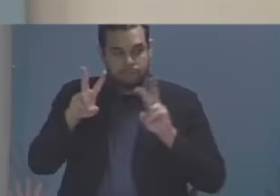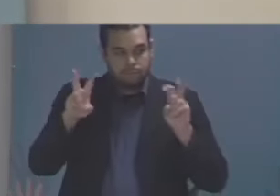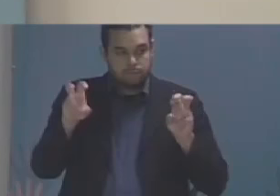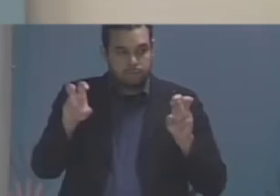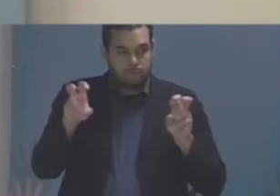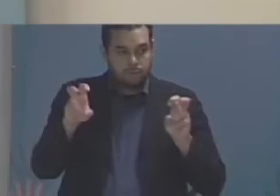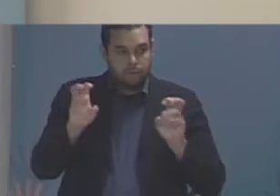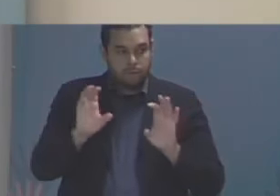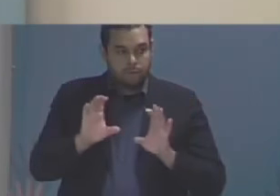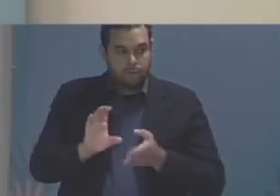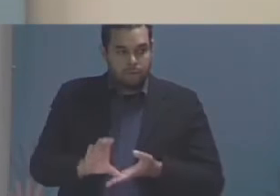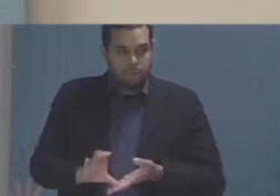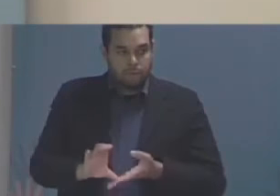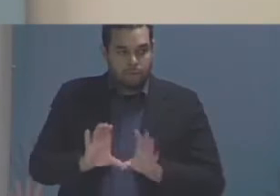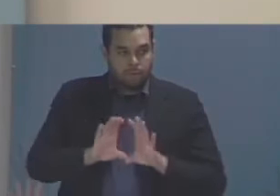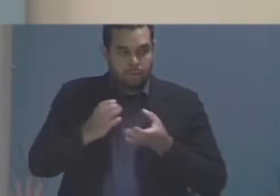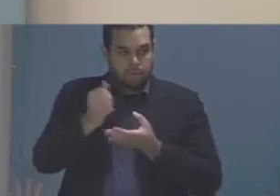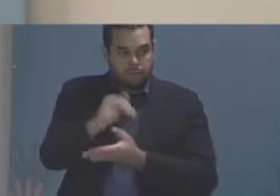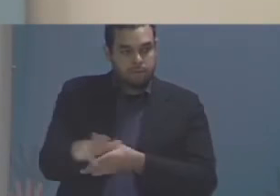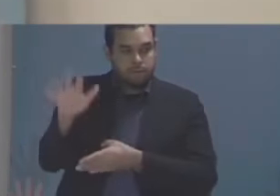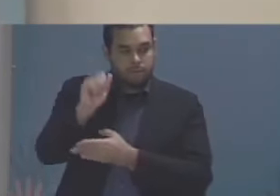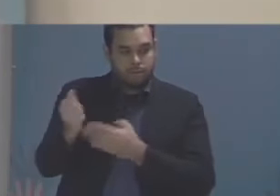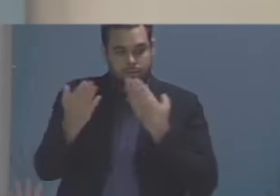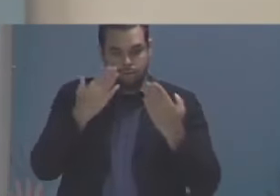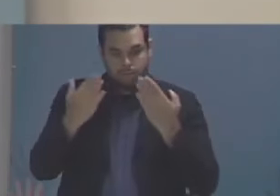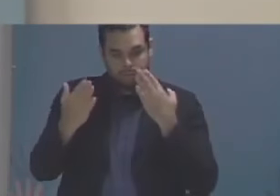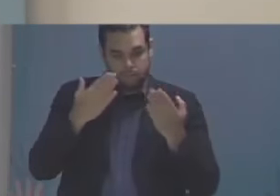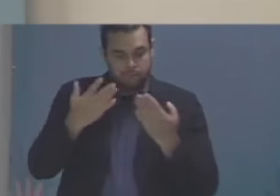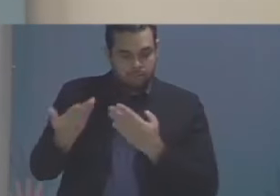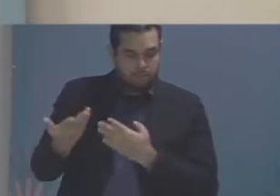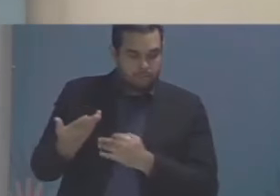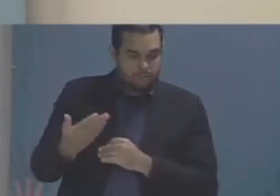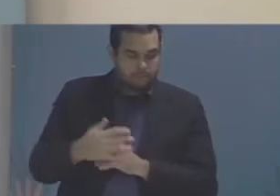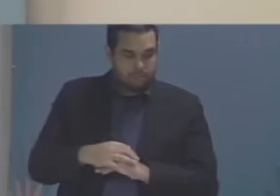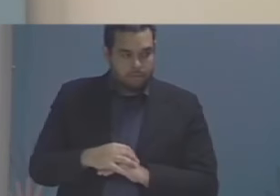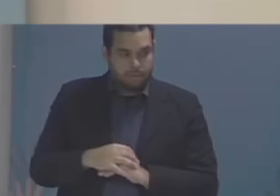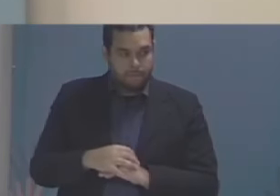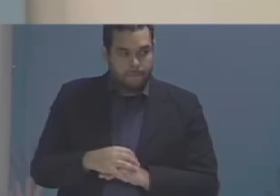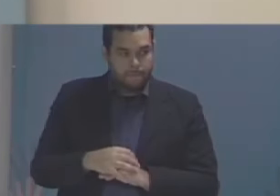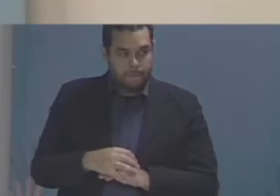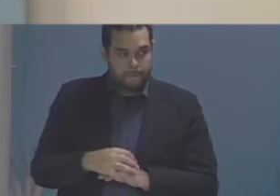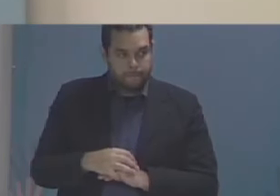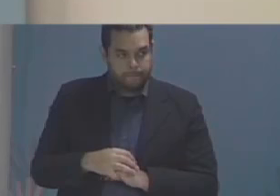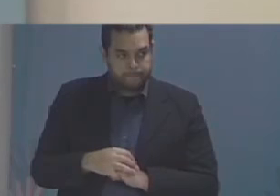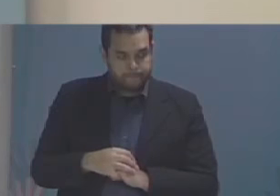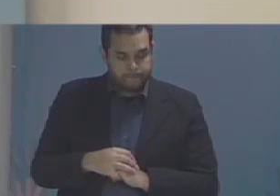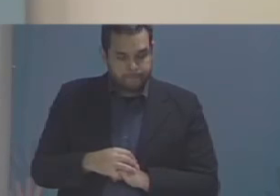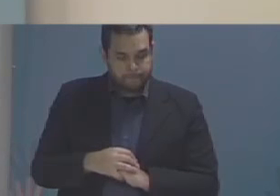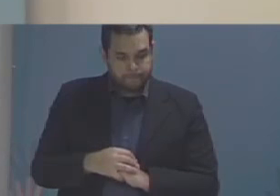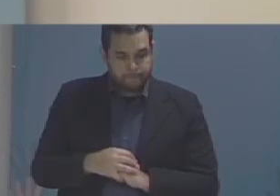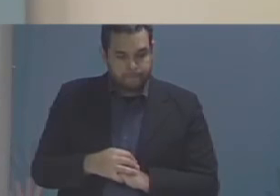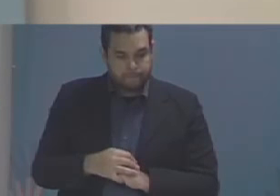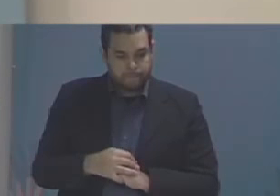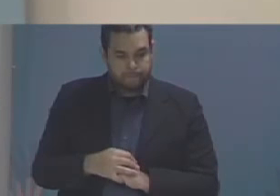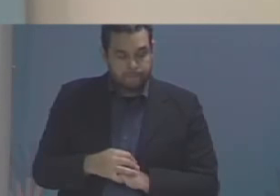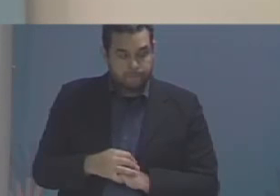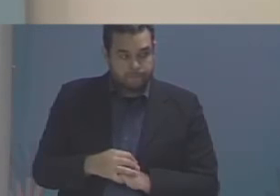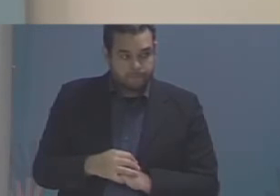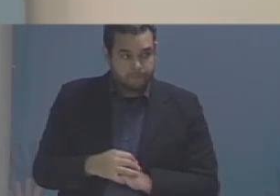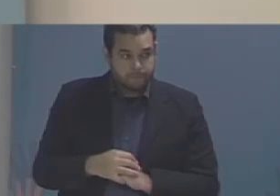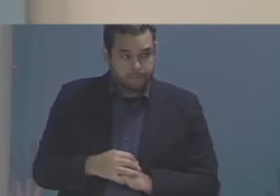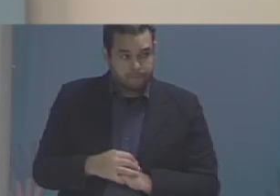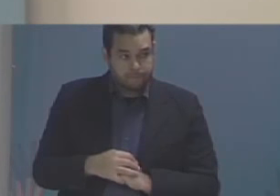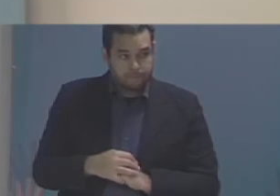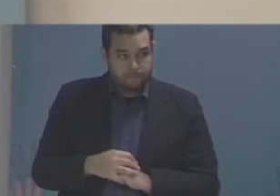ao Congresso Nacional da Psicologia, o nono CNP. É para você, né, querido? Vamos lá.